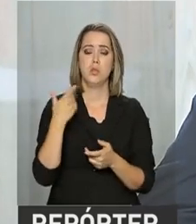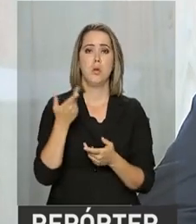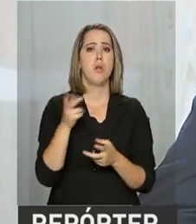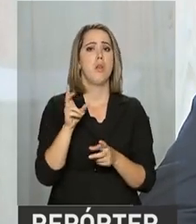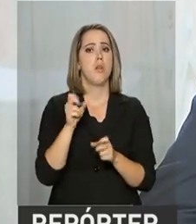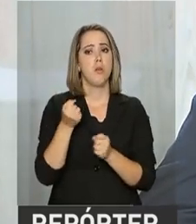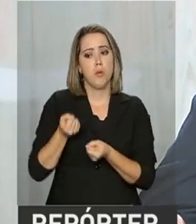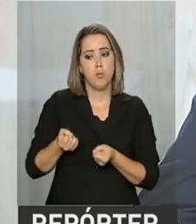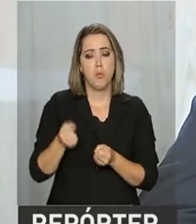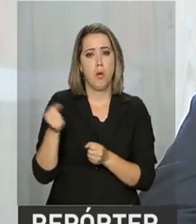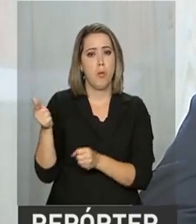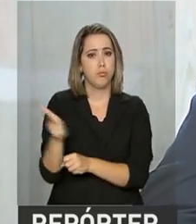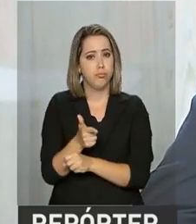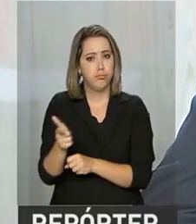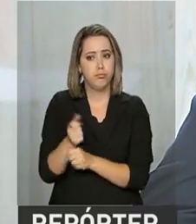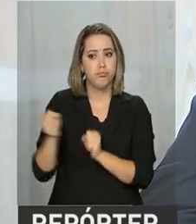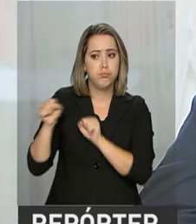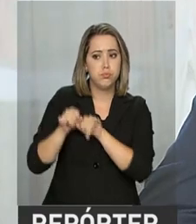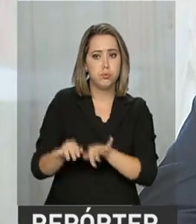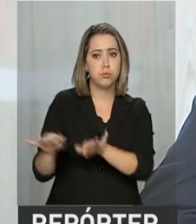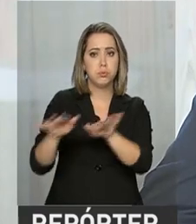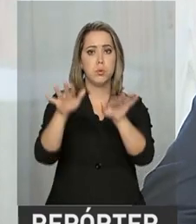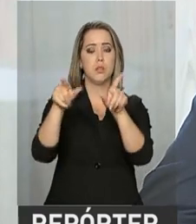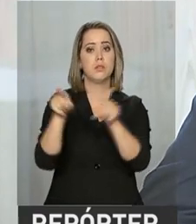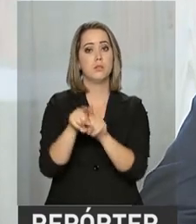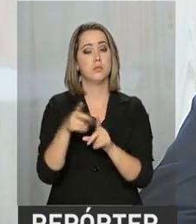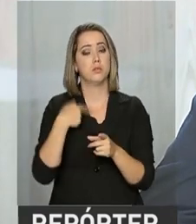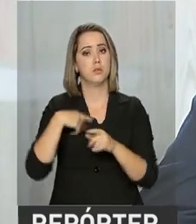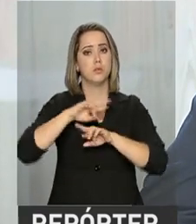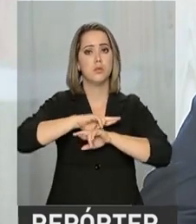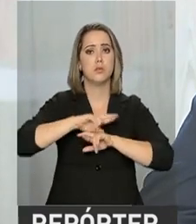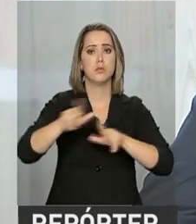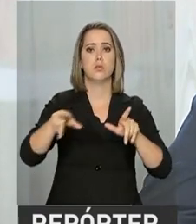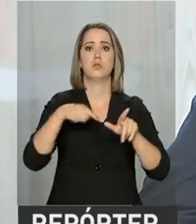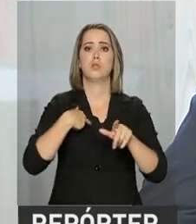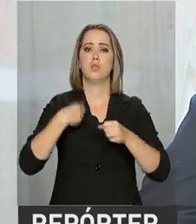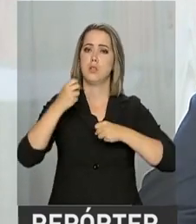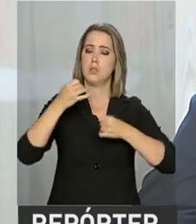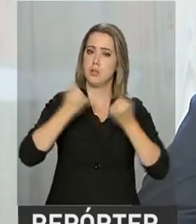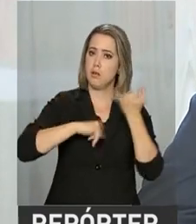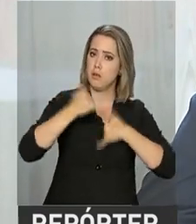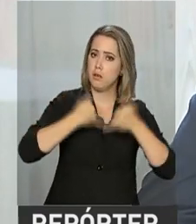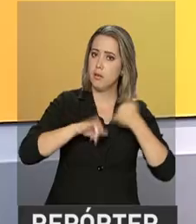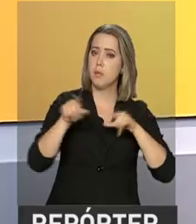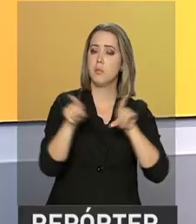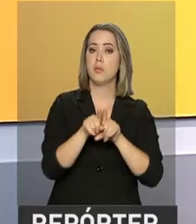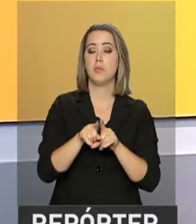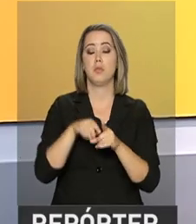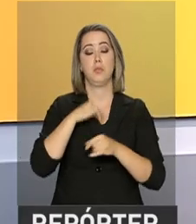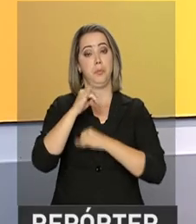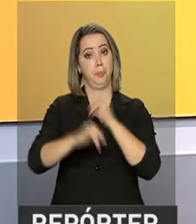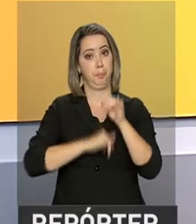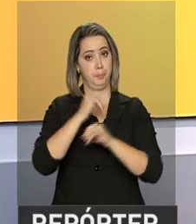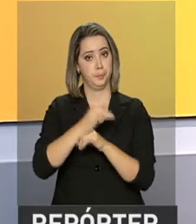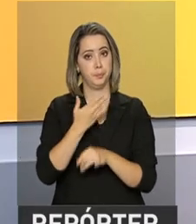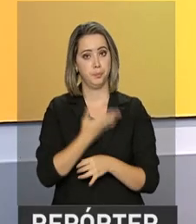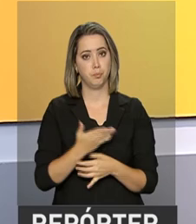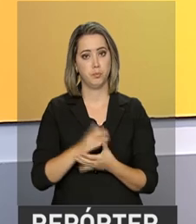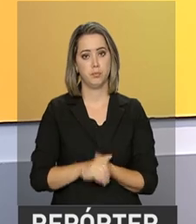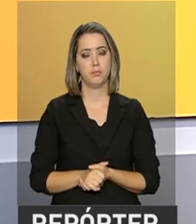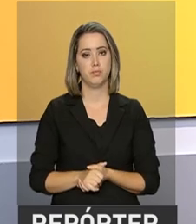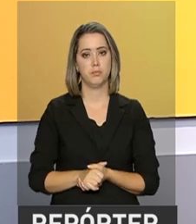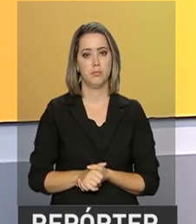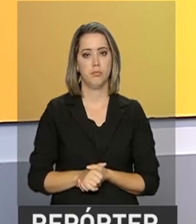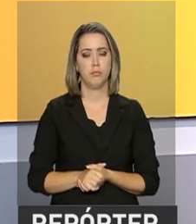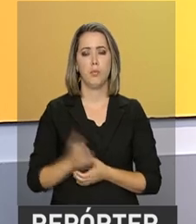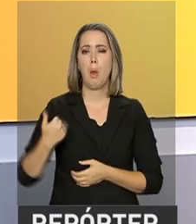adubos eh insumos paraa indústria química e insumos eletroeletrônicos mais atendimento para